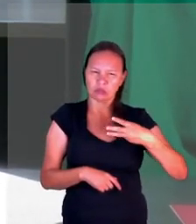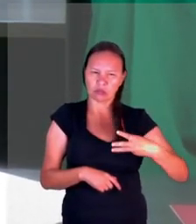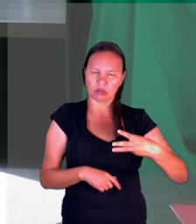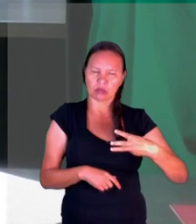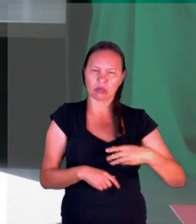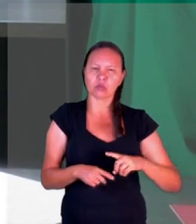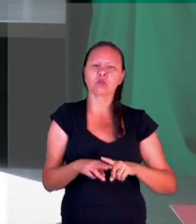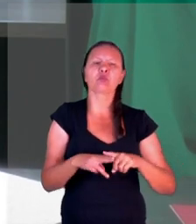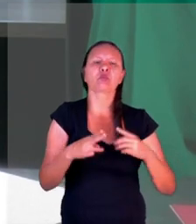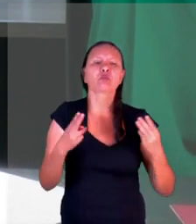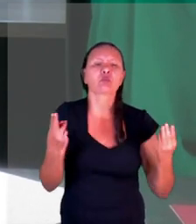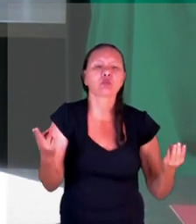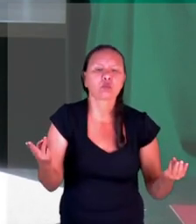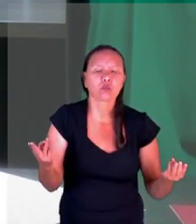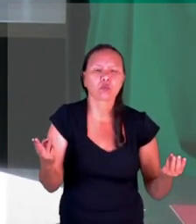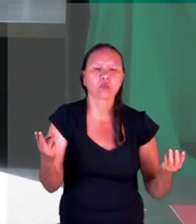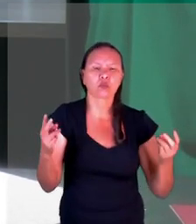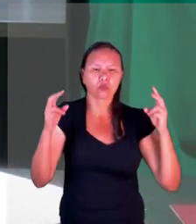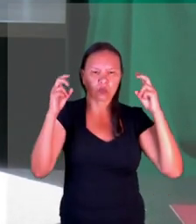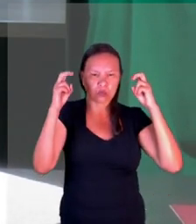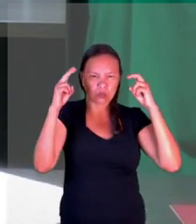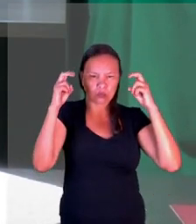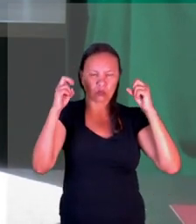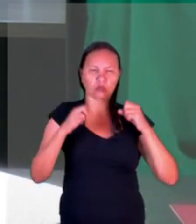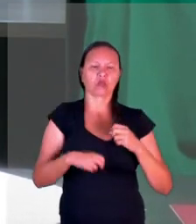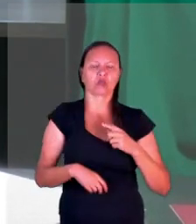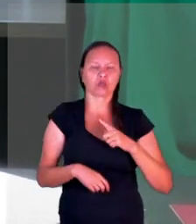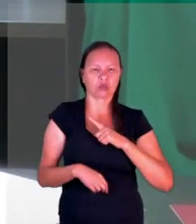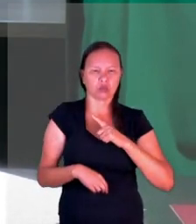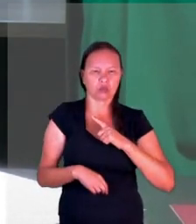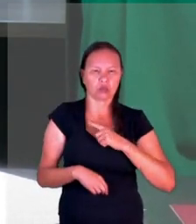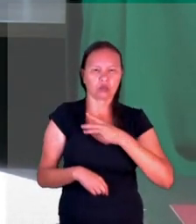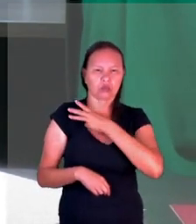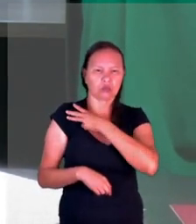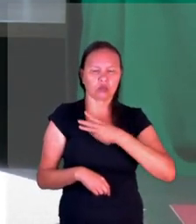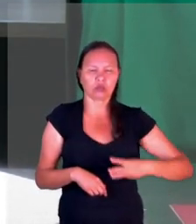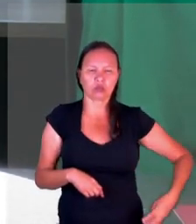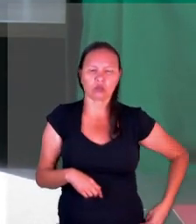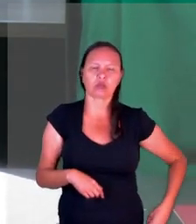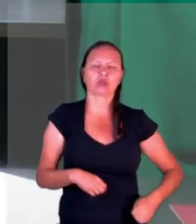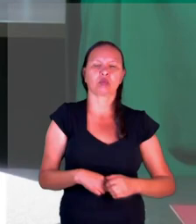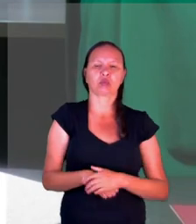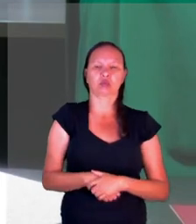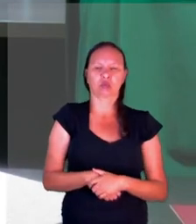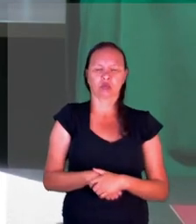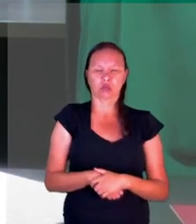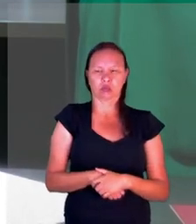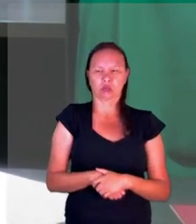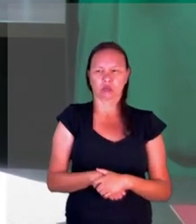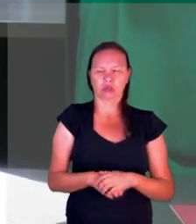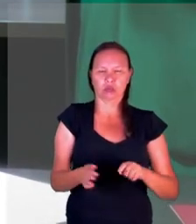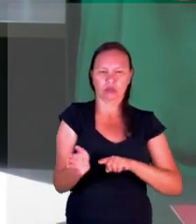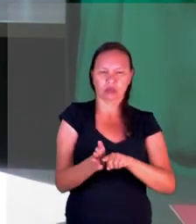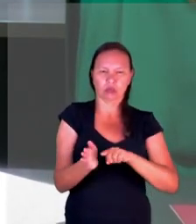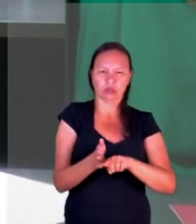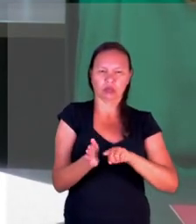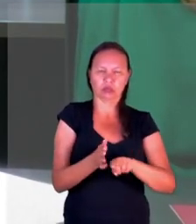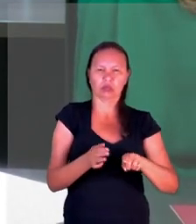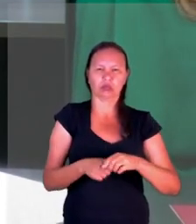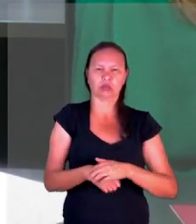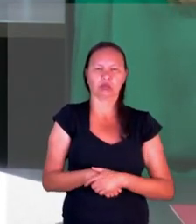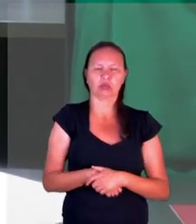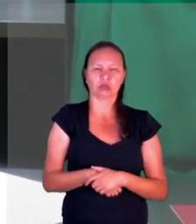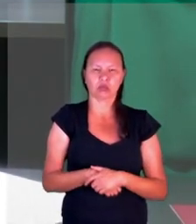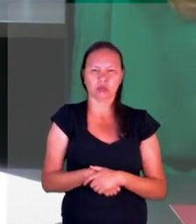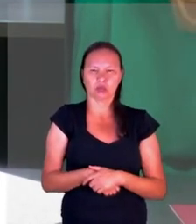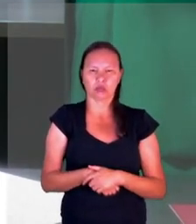normativos sobre a temática ou cnmp tem Eh aí a agora eh